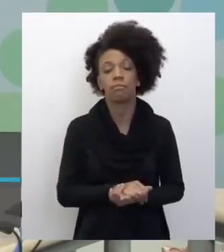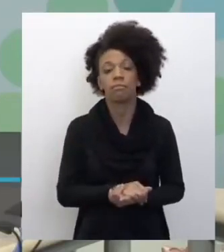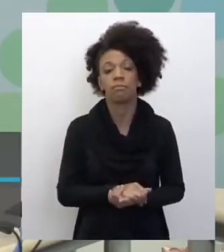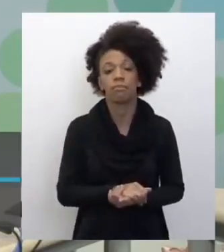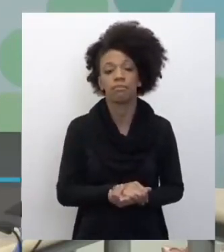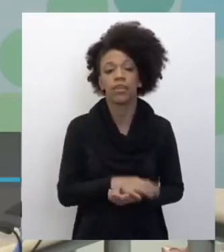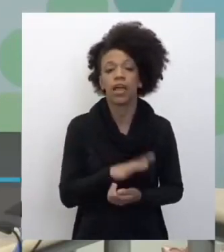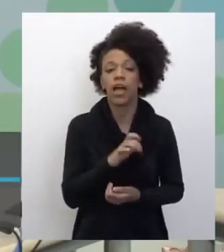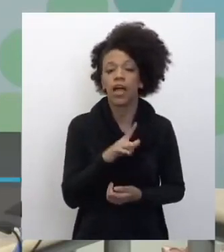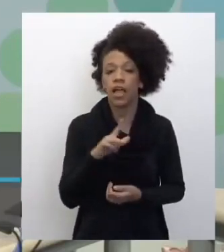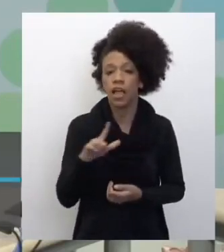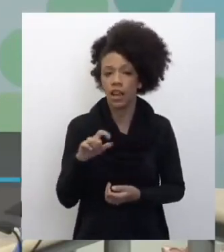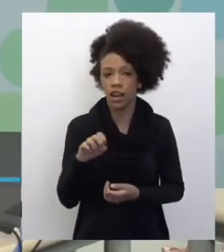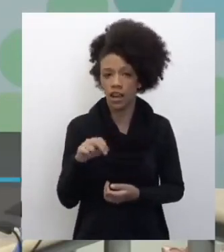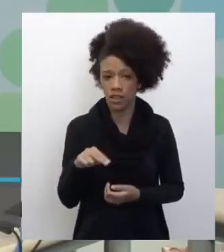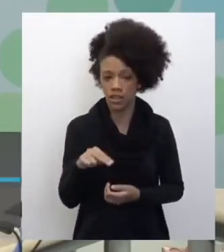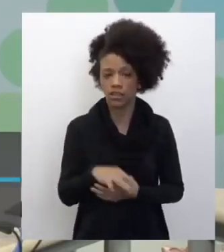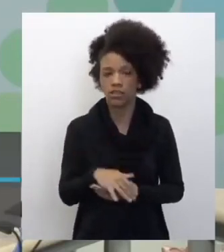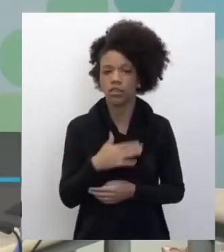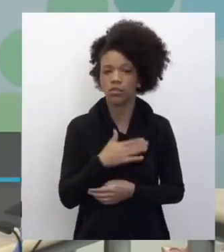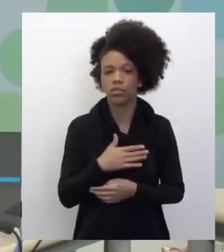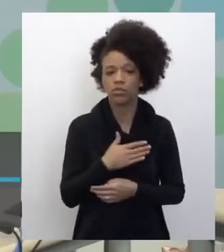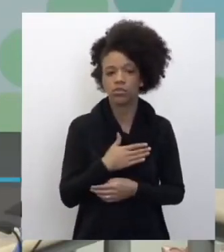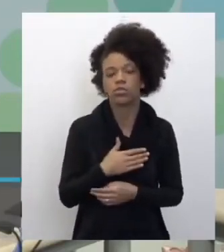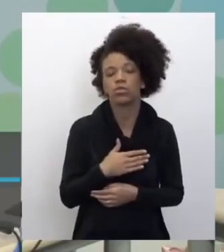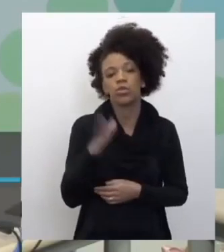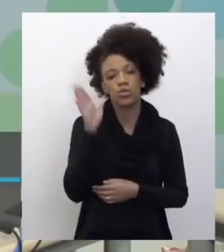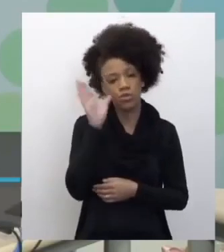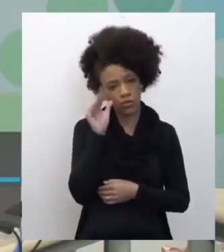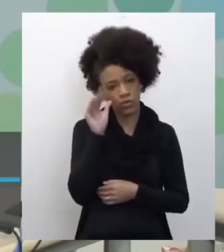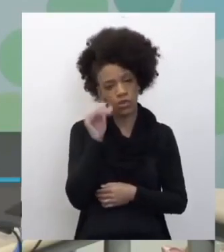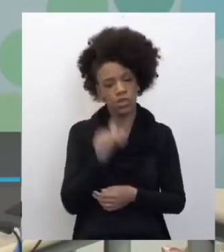A Ellen gostou dos Anes, né? No caso, os criados.